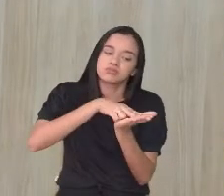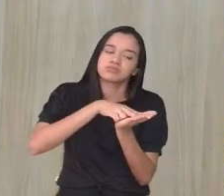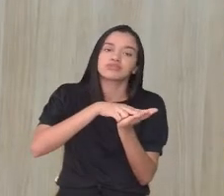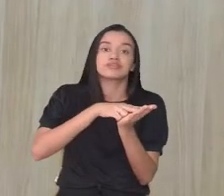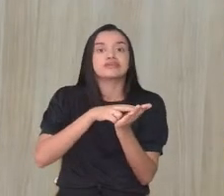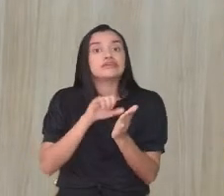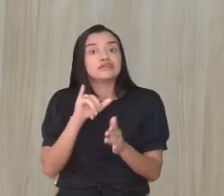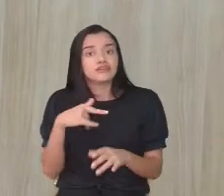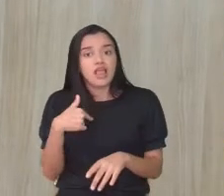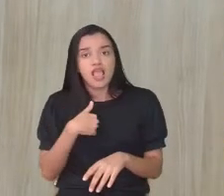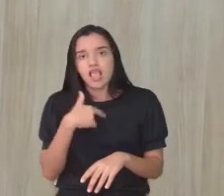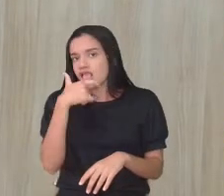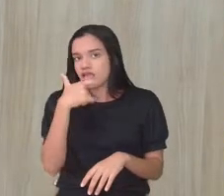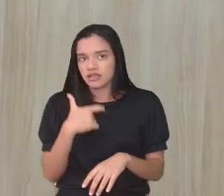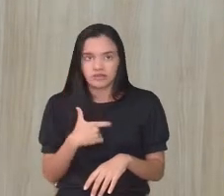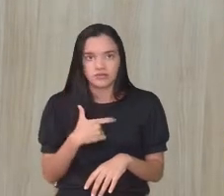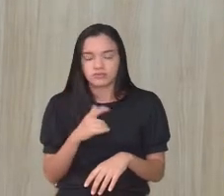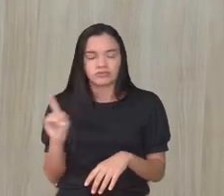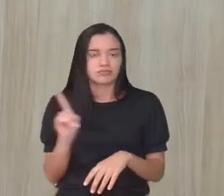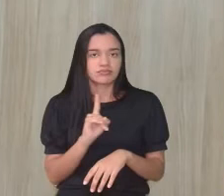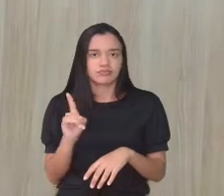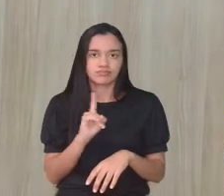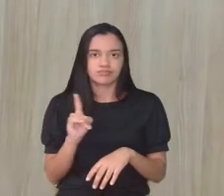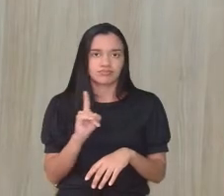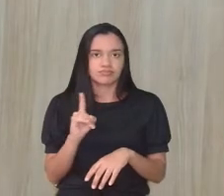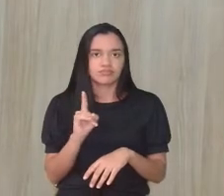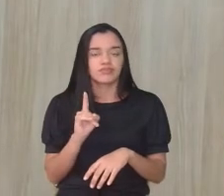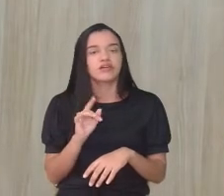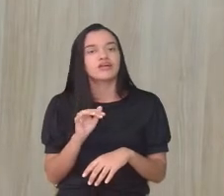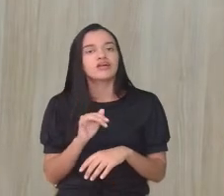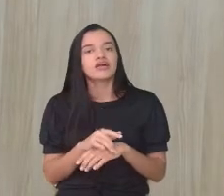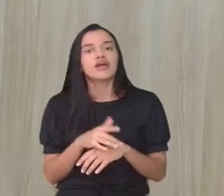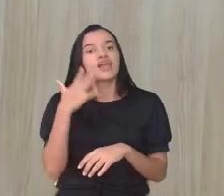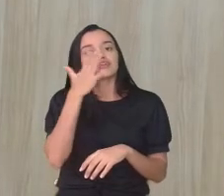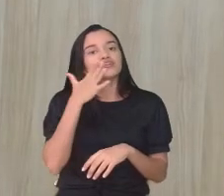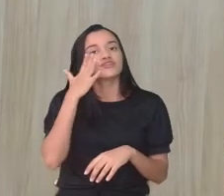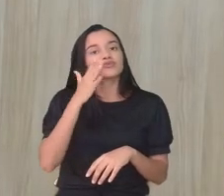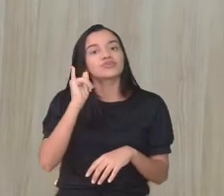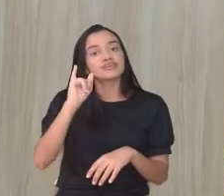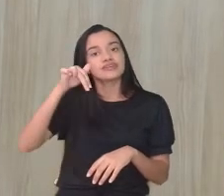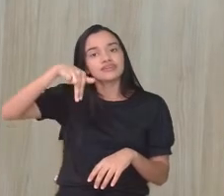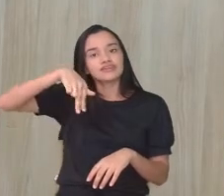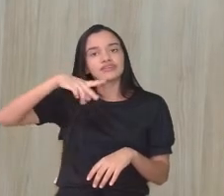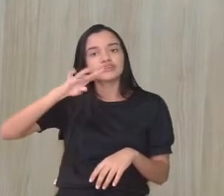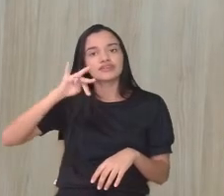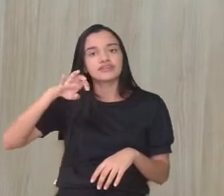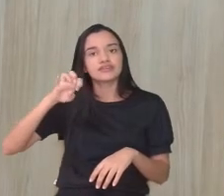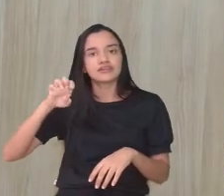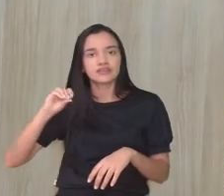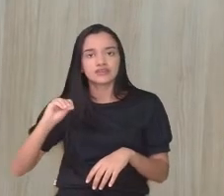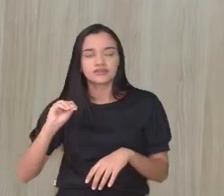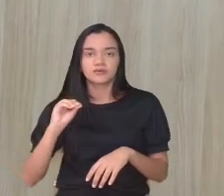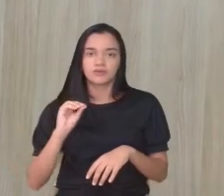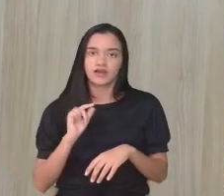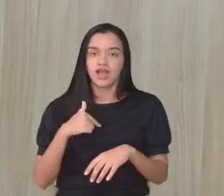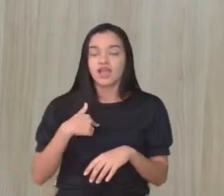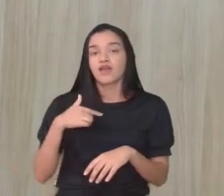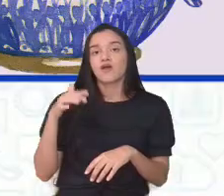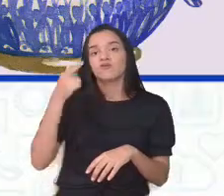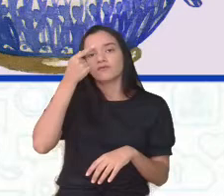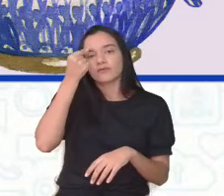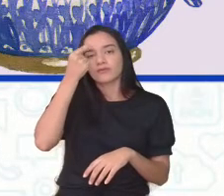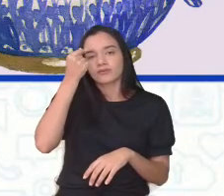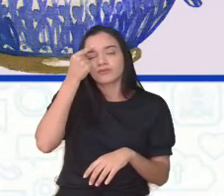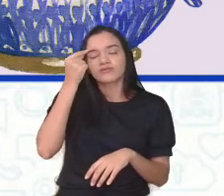não sou eu, terceira pessoa, muito provavelmente discurso indireto. Eu vou para a faculdade depois do almoço, a gente já